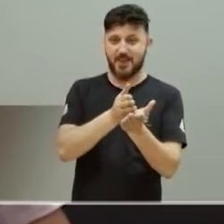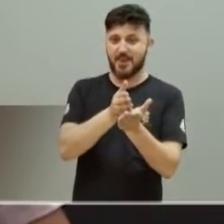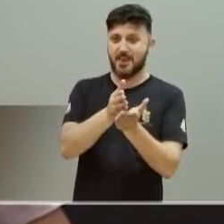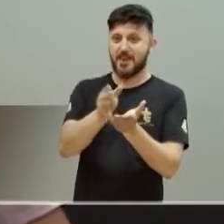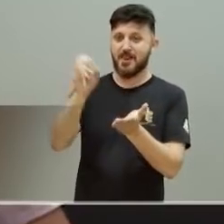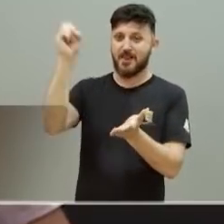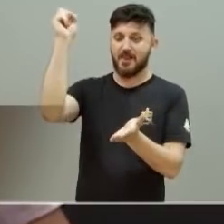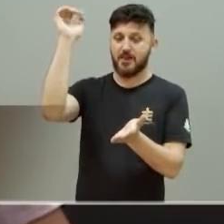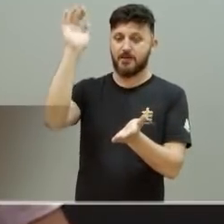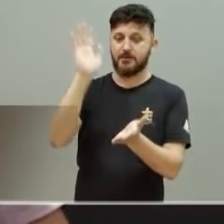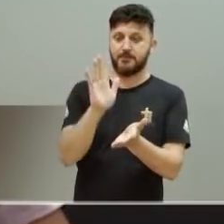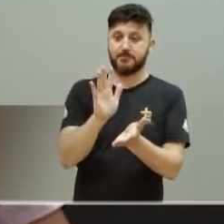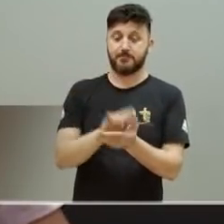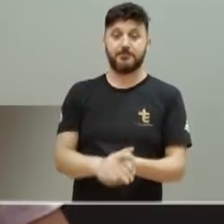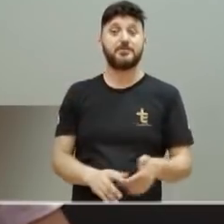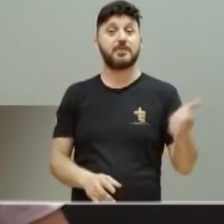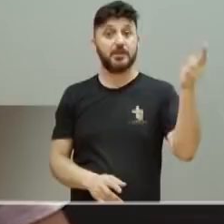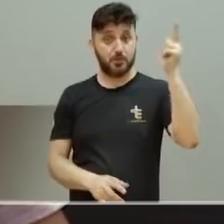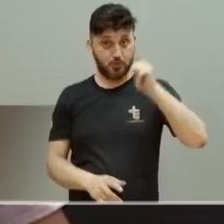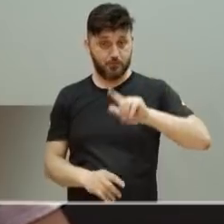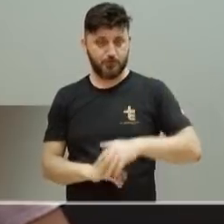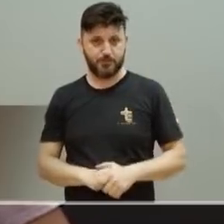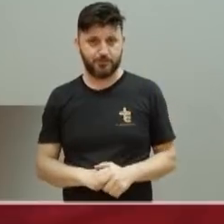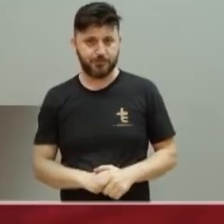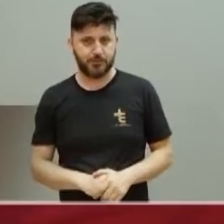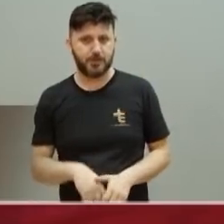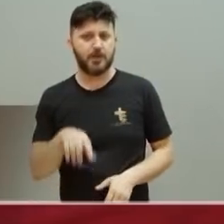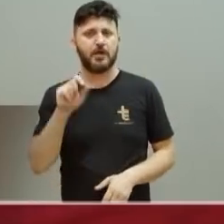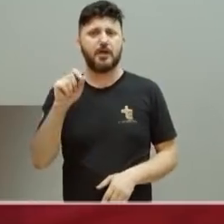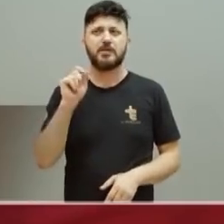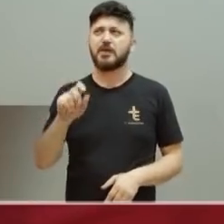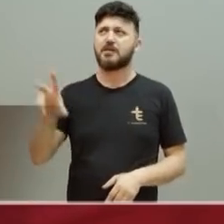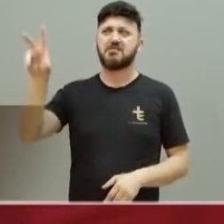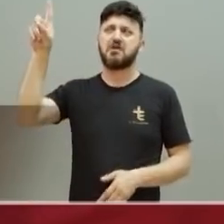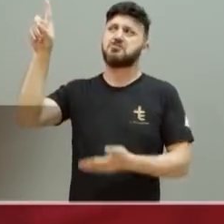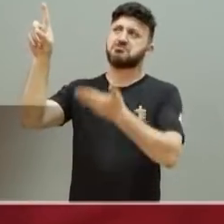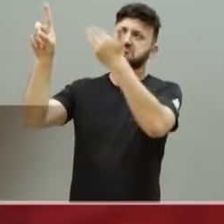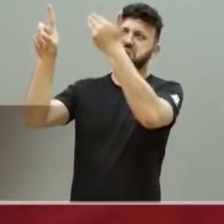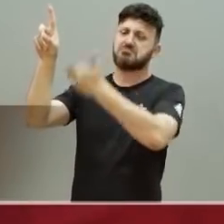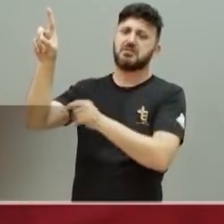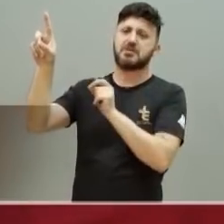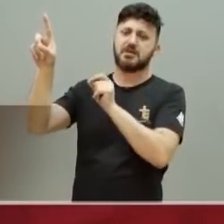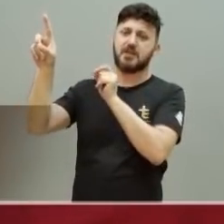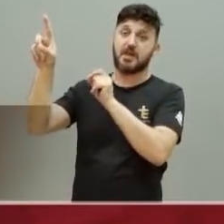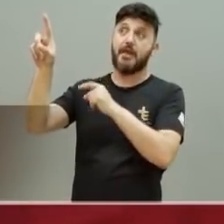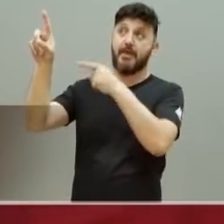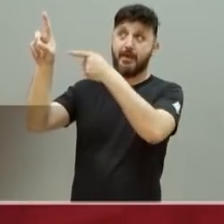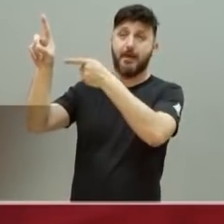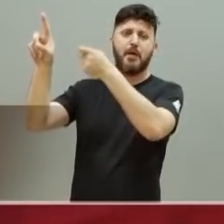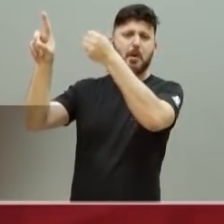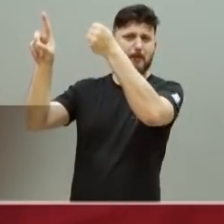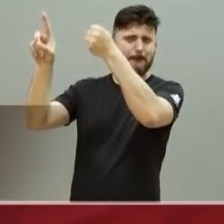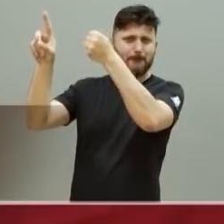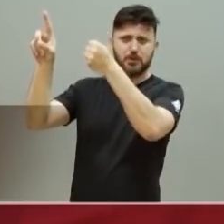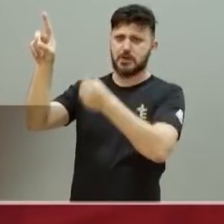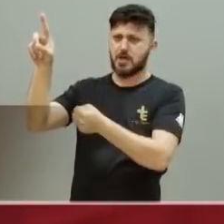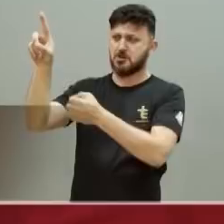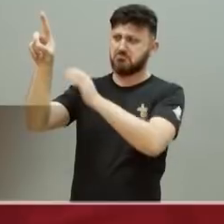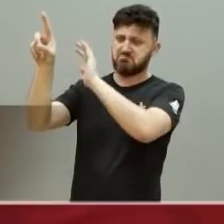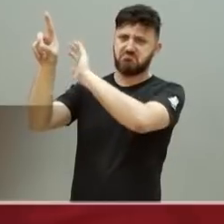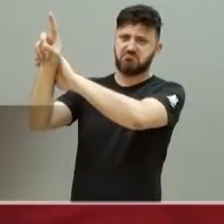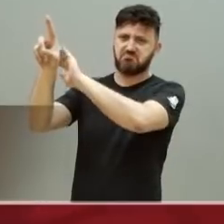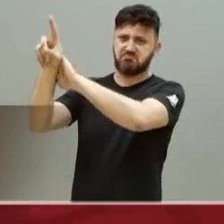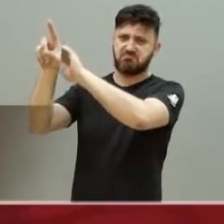Senhor. Eu vou repetir. Quem é o meu e o teu Deus? Tendes o poder em vosso braço,